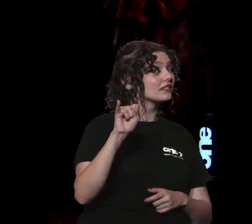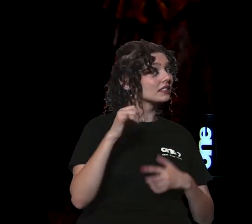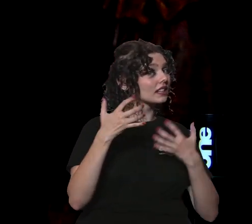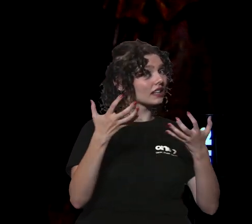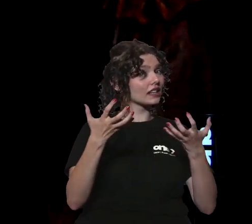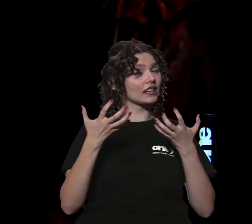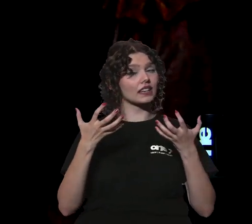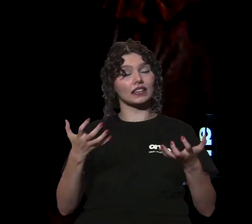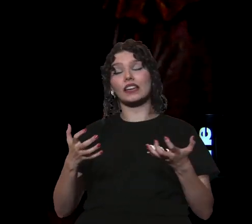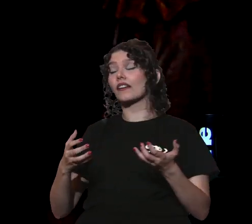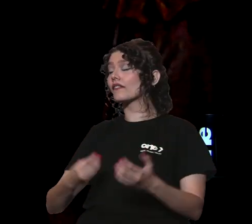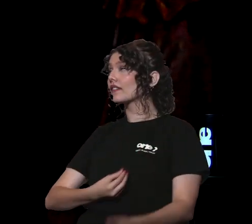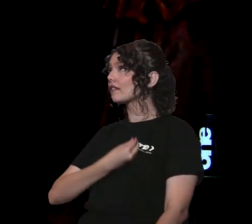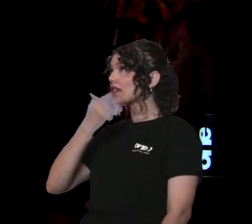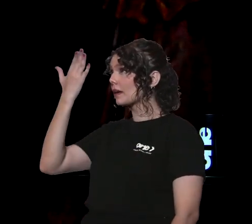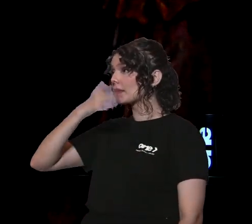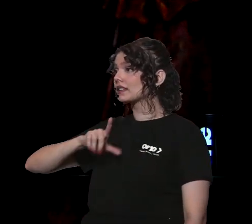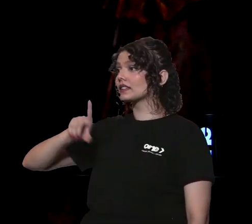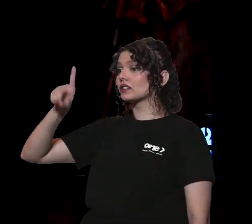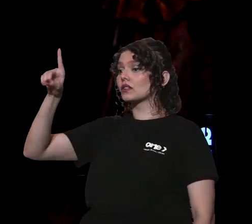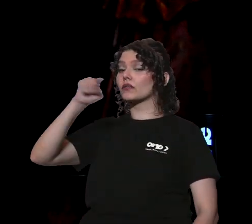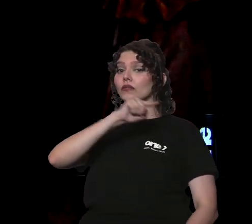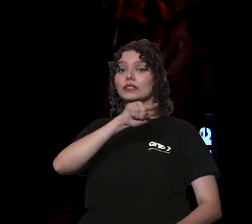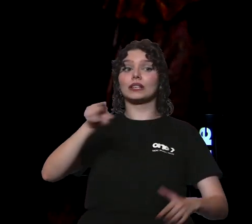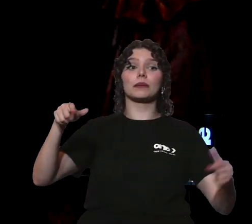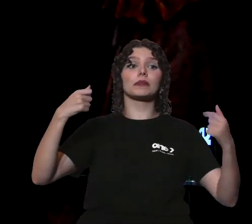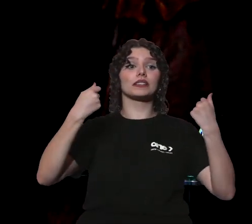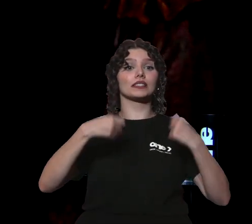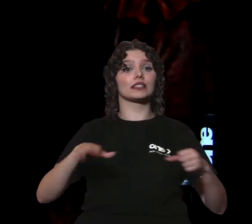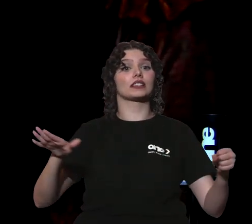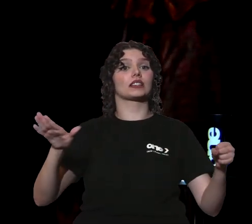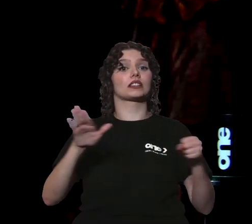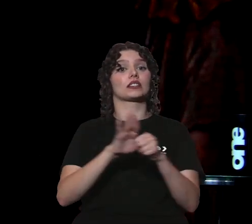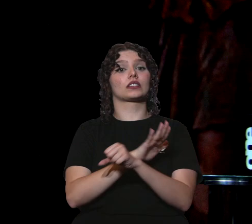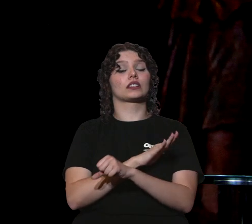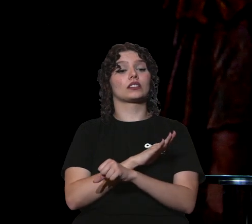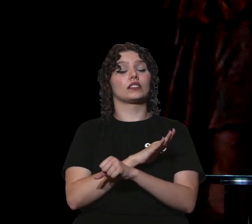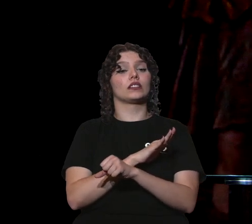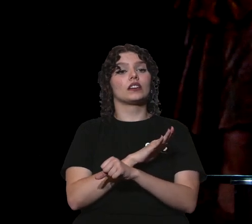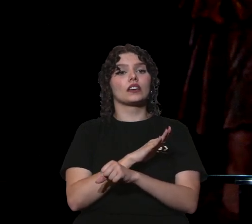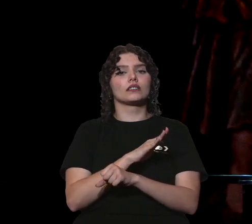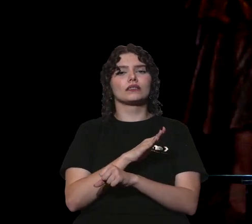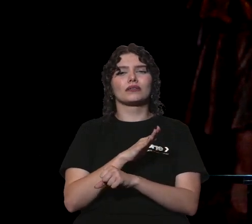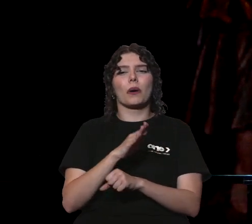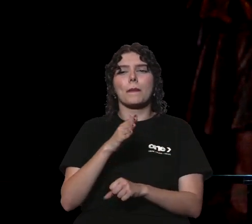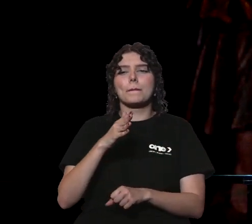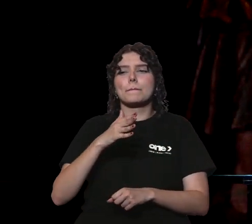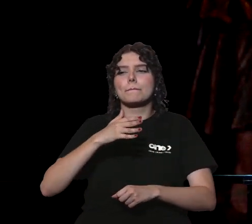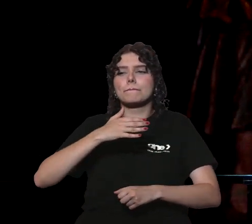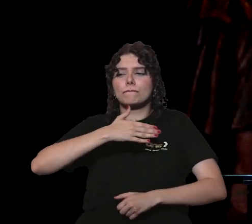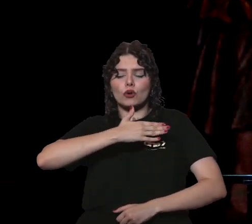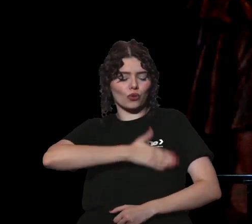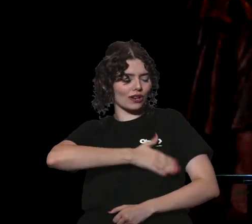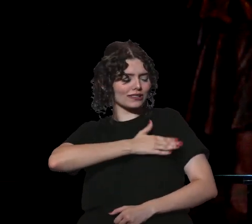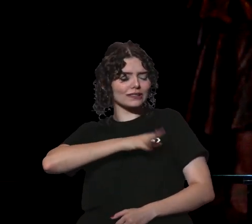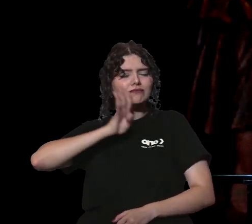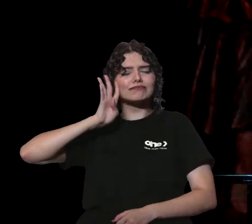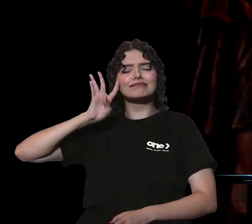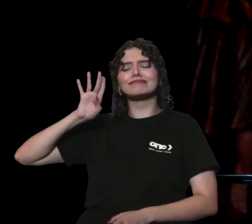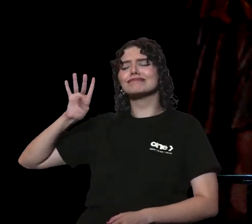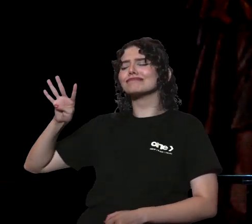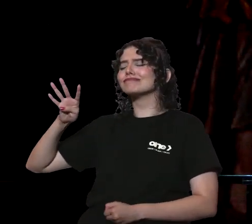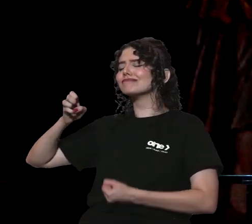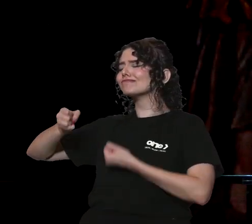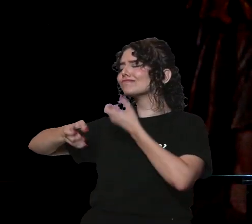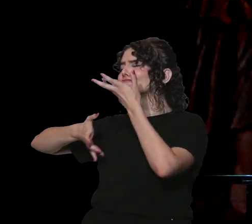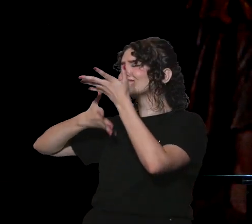encher a sua boca de louvor. Você tem que encher os seus ouvidos de louvor. Você tem que soltar palavras